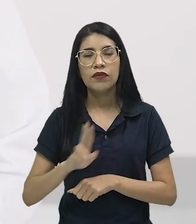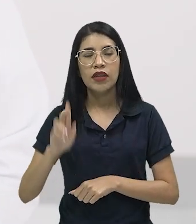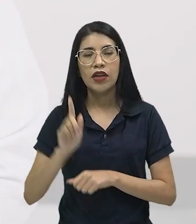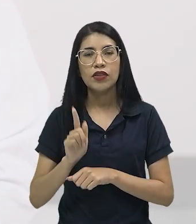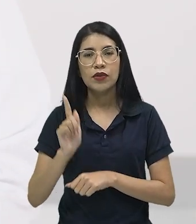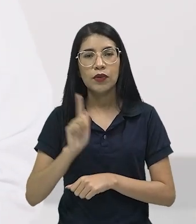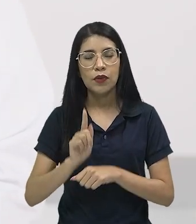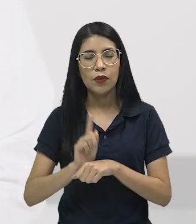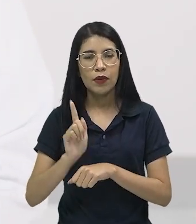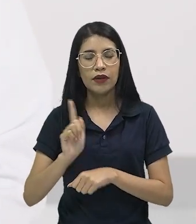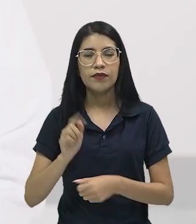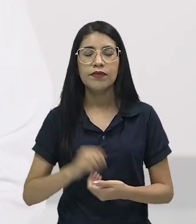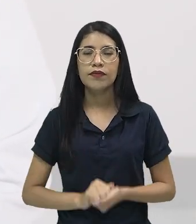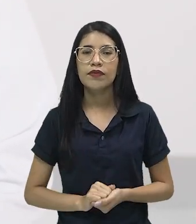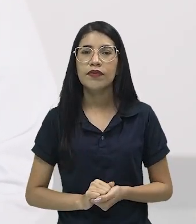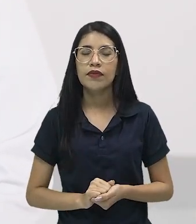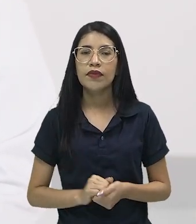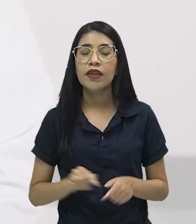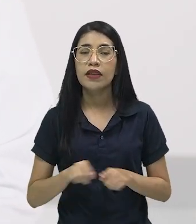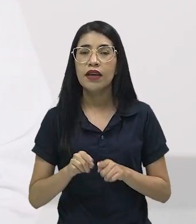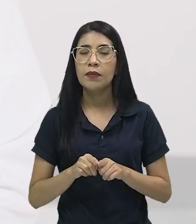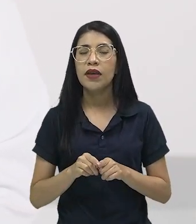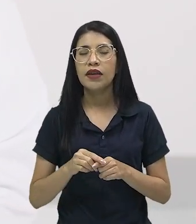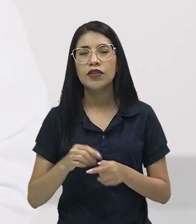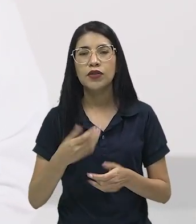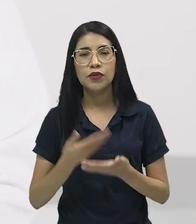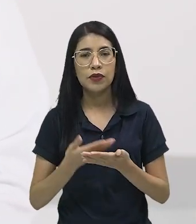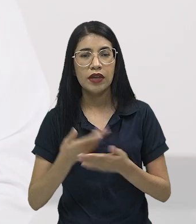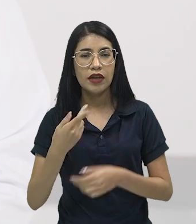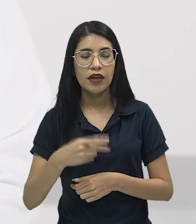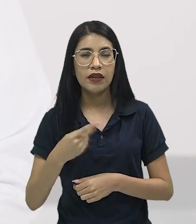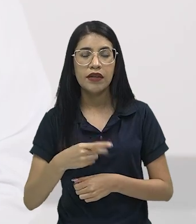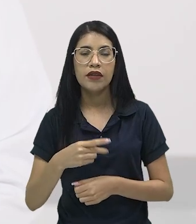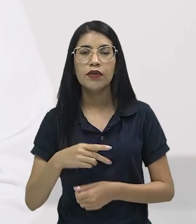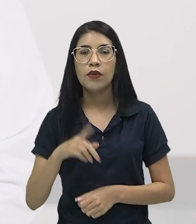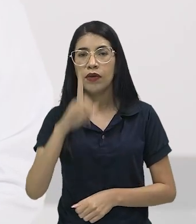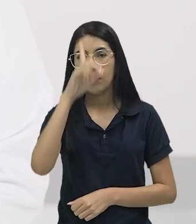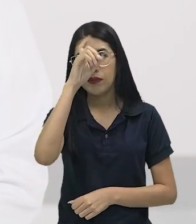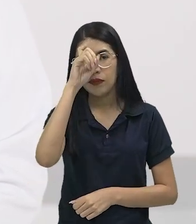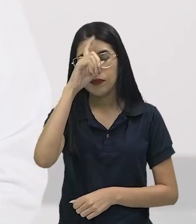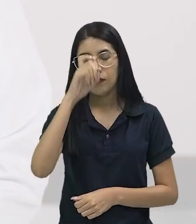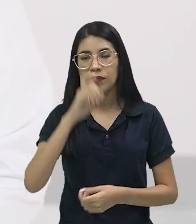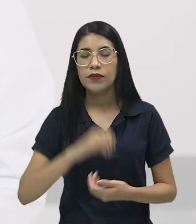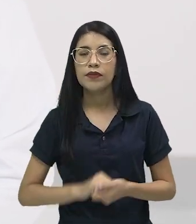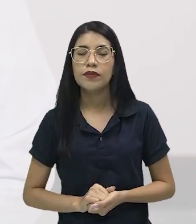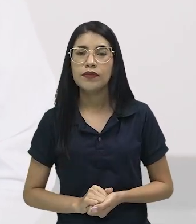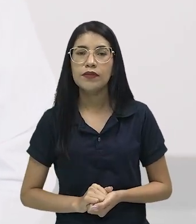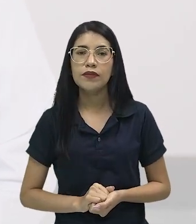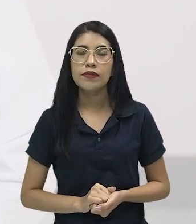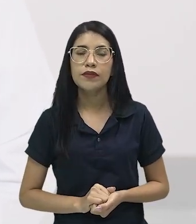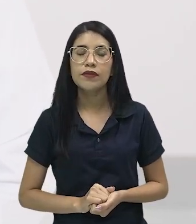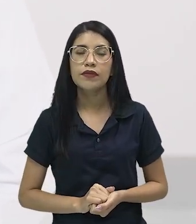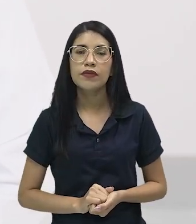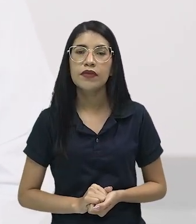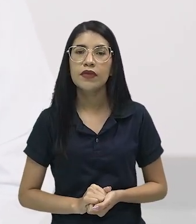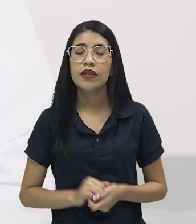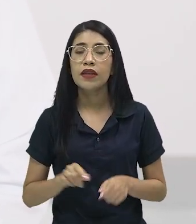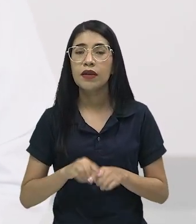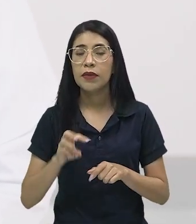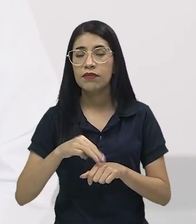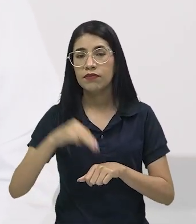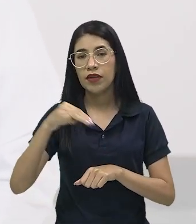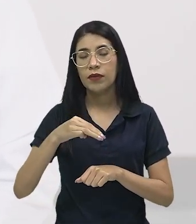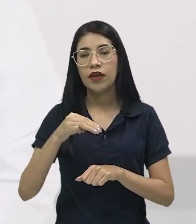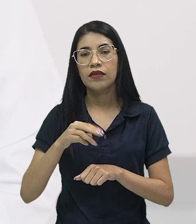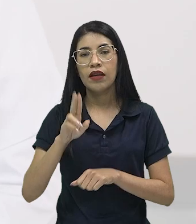residência em infectologia aqui na nossa Fundação de Medicina Tropical, Dr. Heitor Vieira Dourado, e tenho mestrado pela Universidade